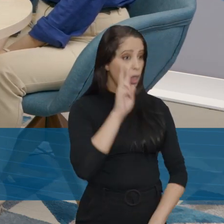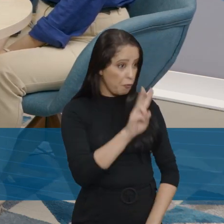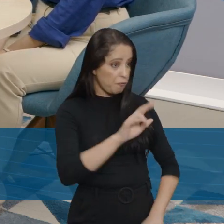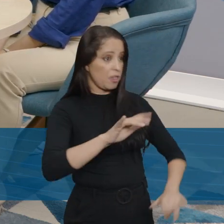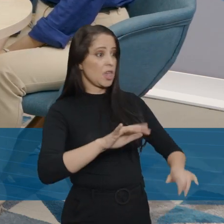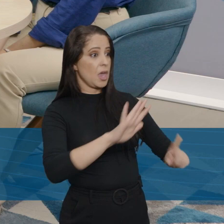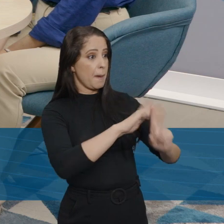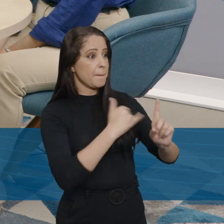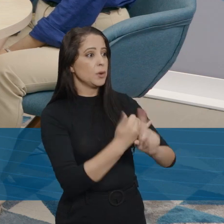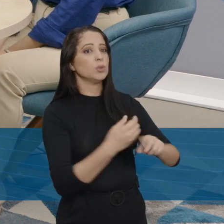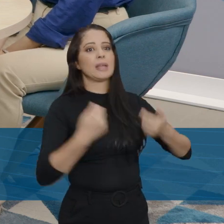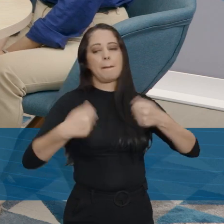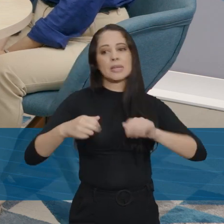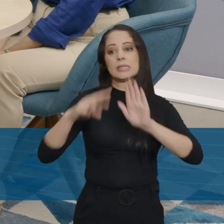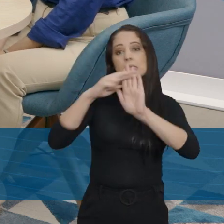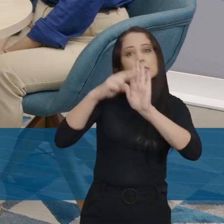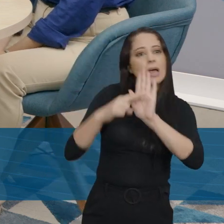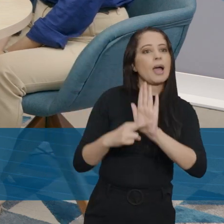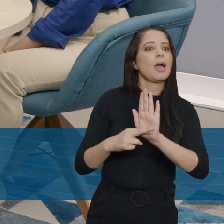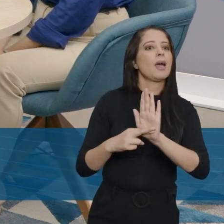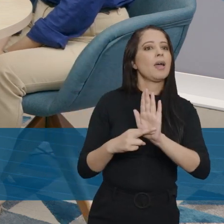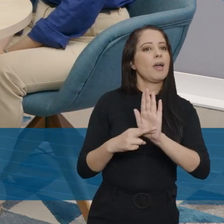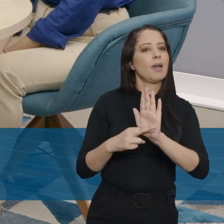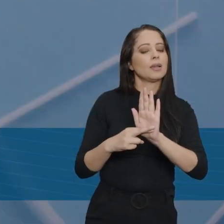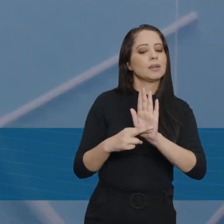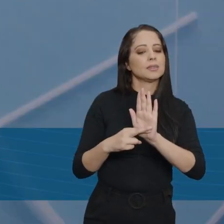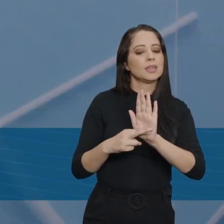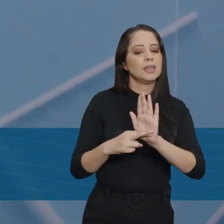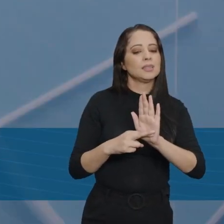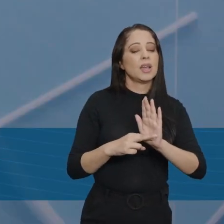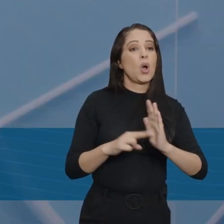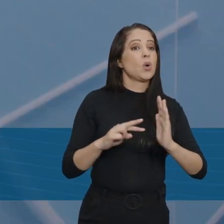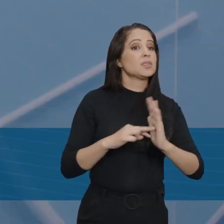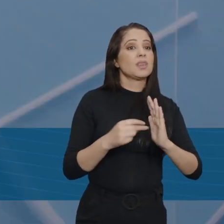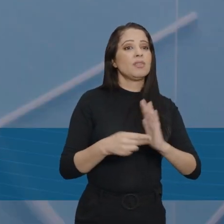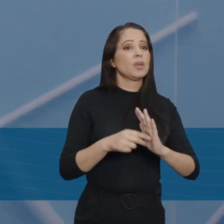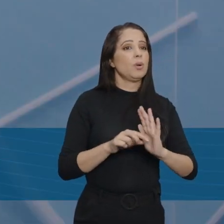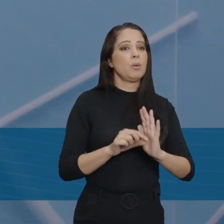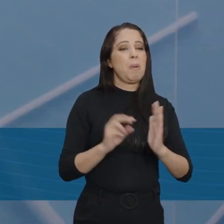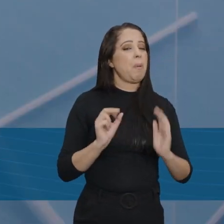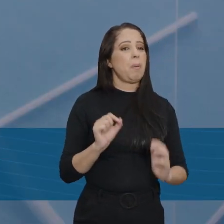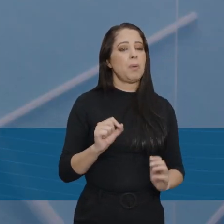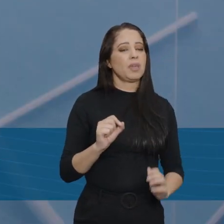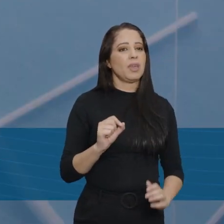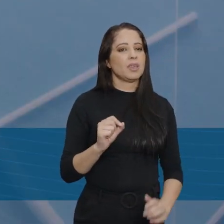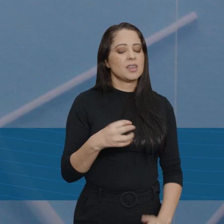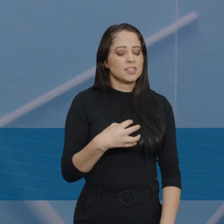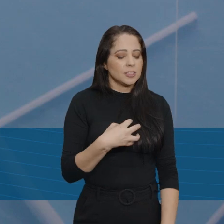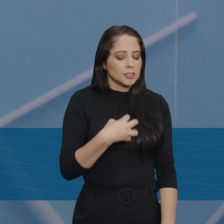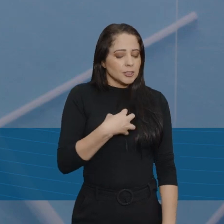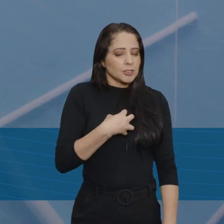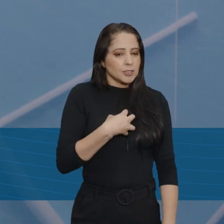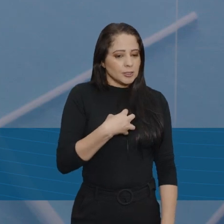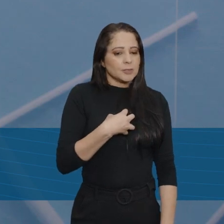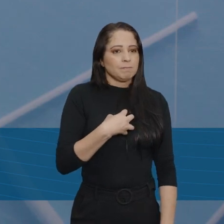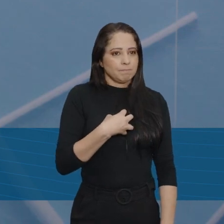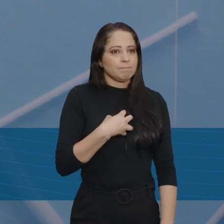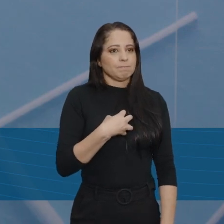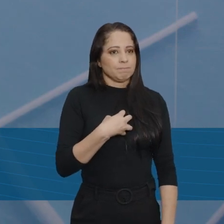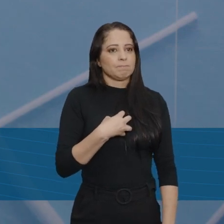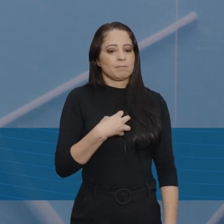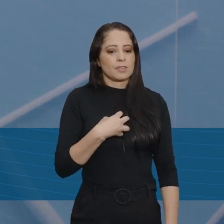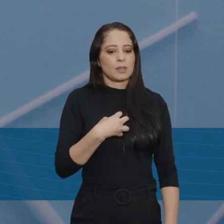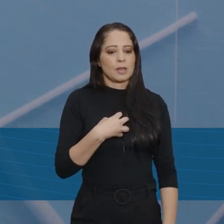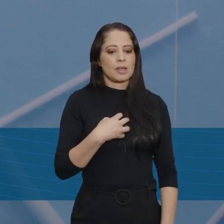já vi, né, acho que teria que ter uma medida, né? Então toca em feridas que nunca foram acolhidas, né? Sim. Porque isso é